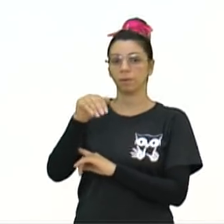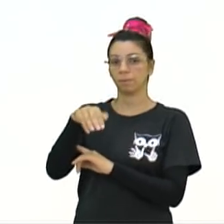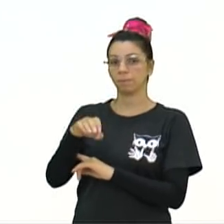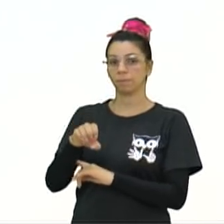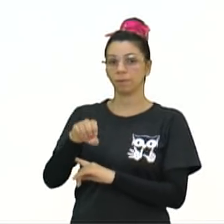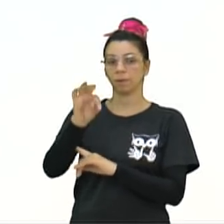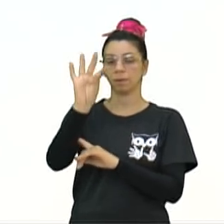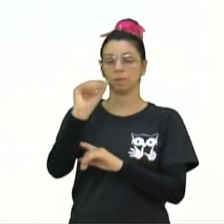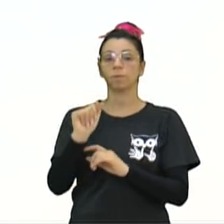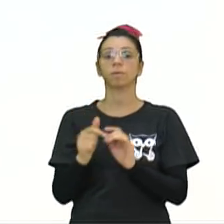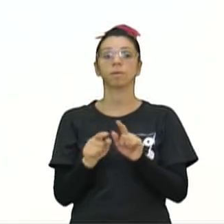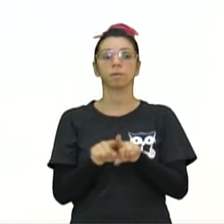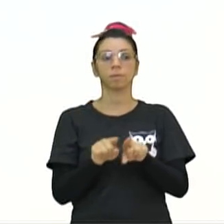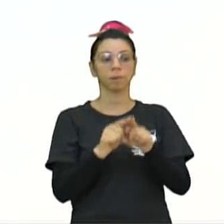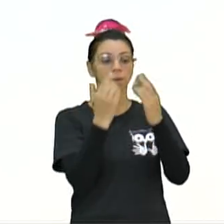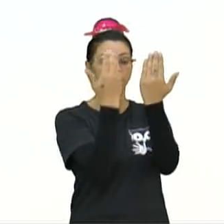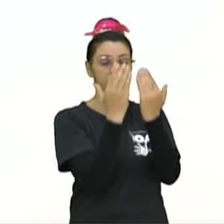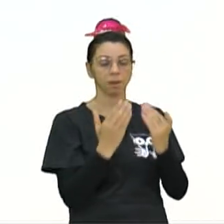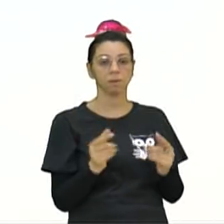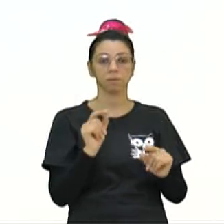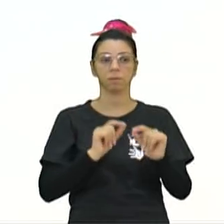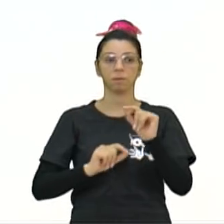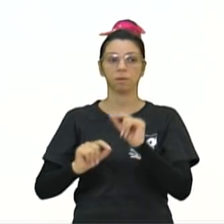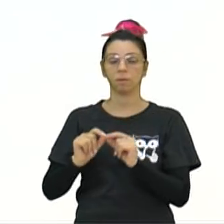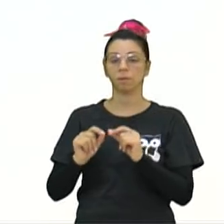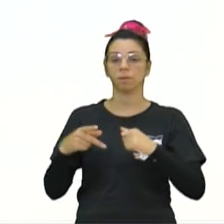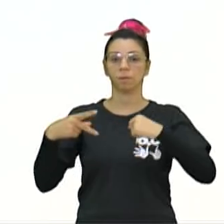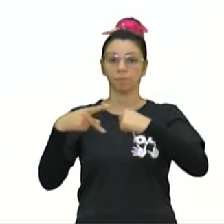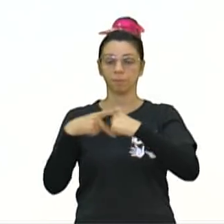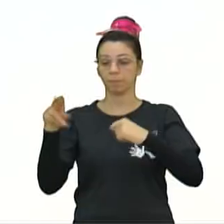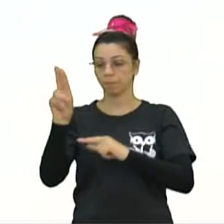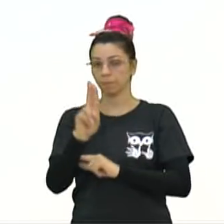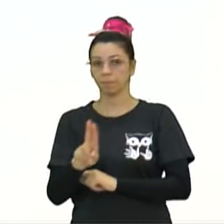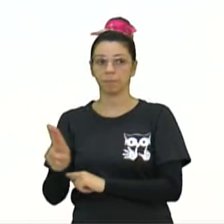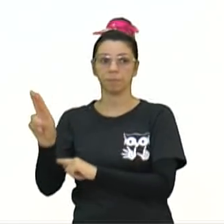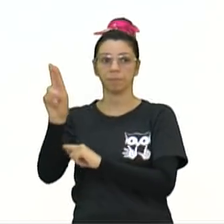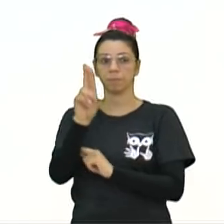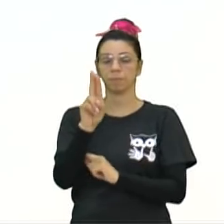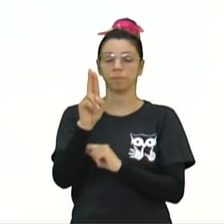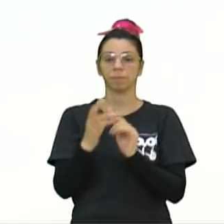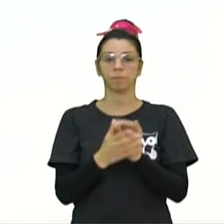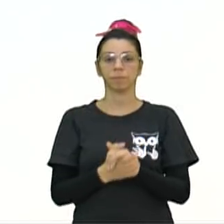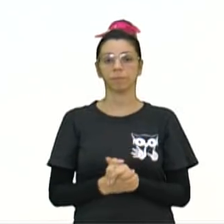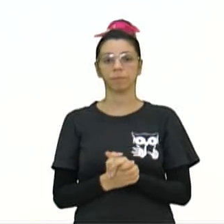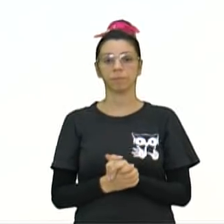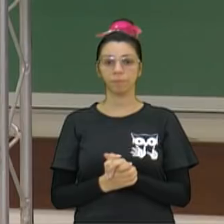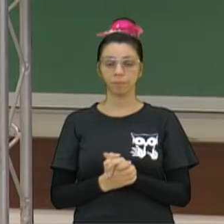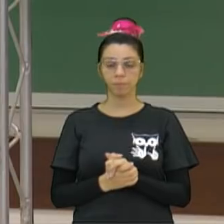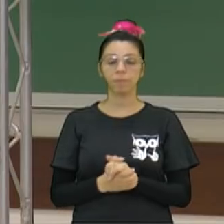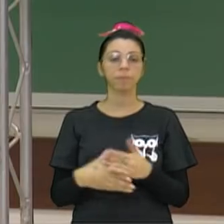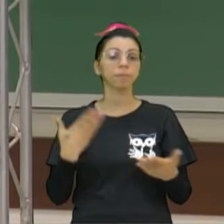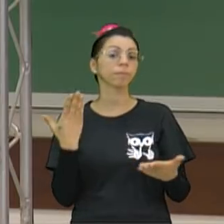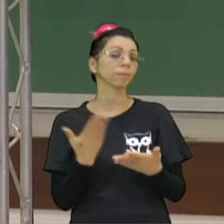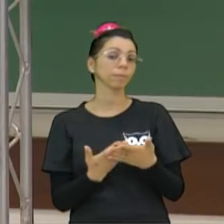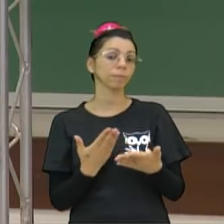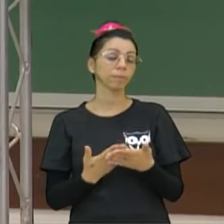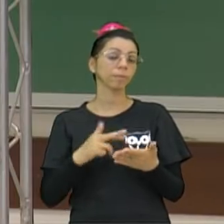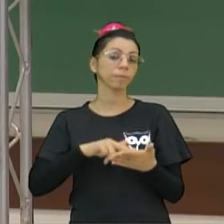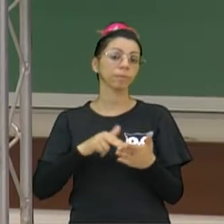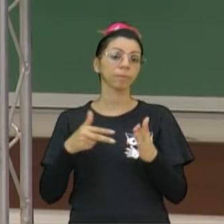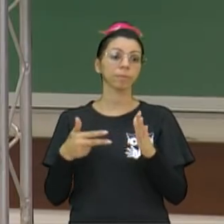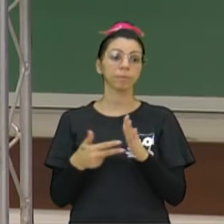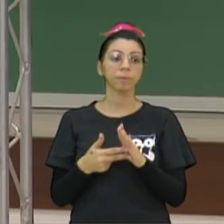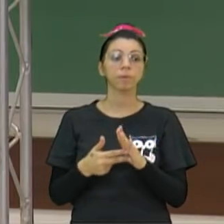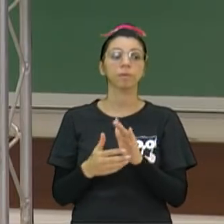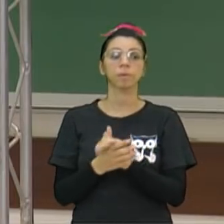análise linguística com relação aos pronomes utilizados na referenciação. Estudamos ali o que são